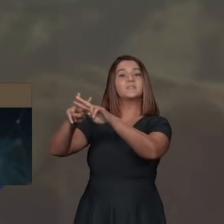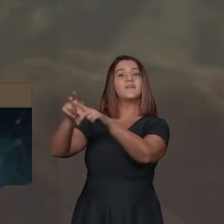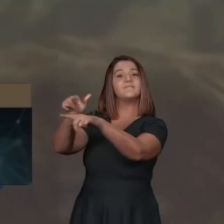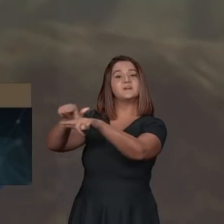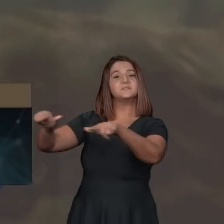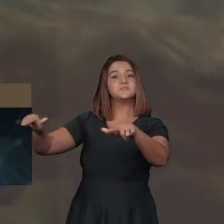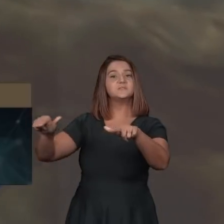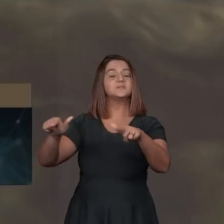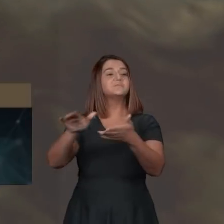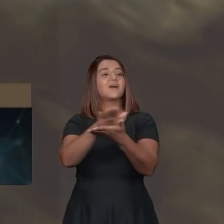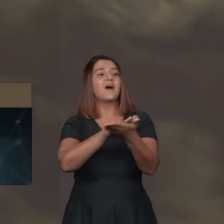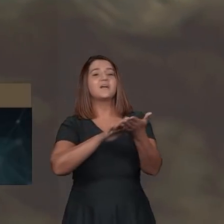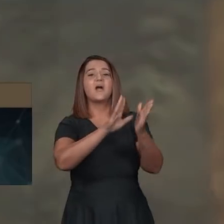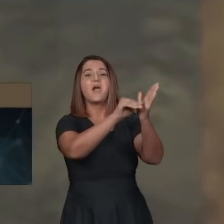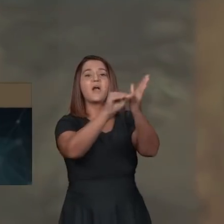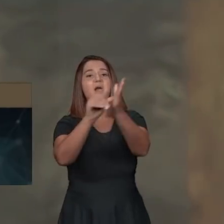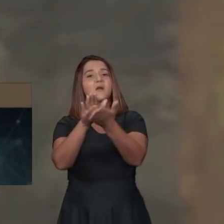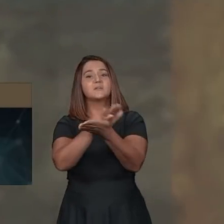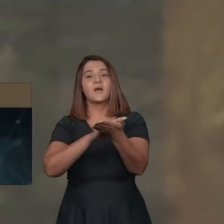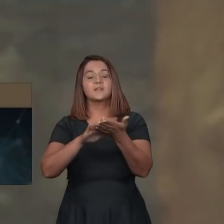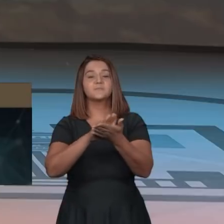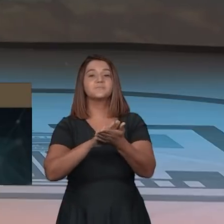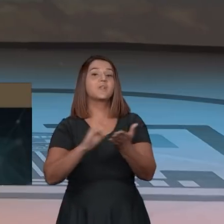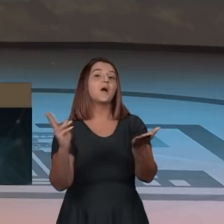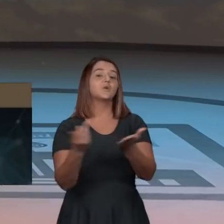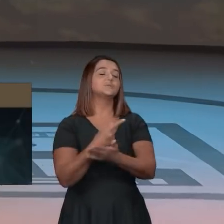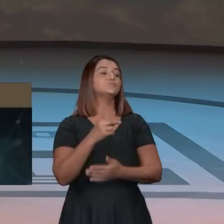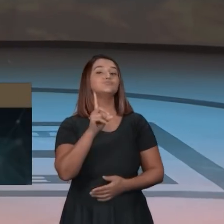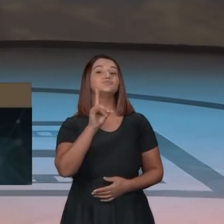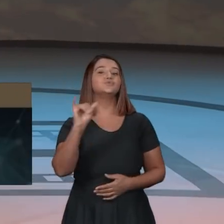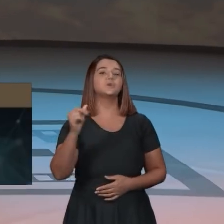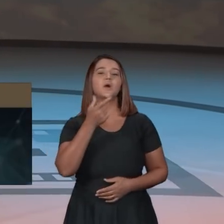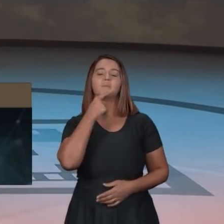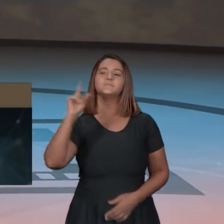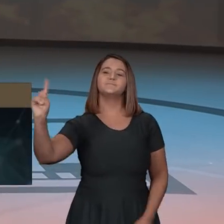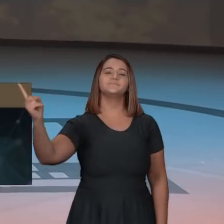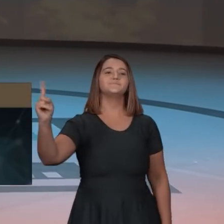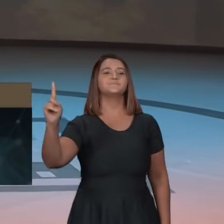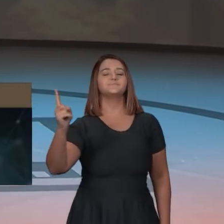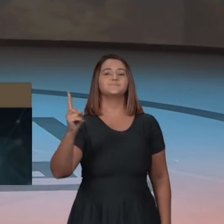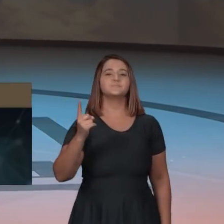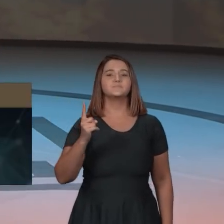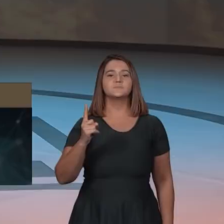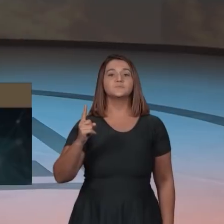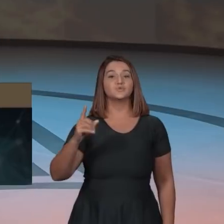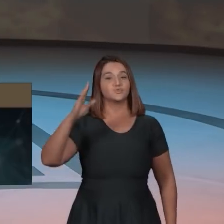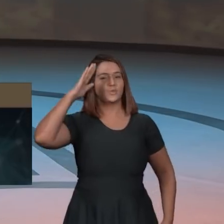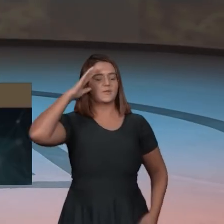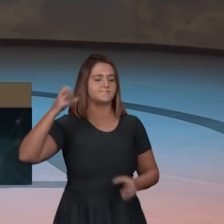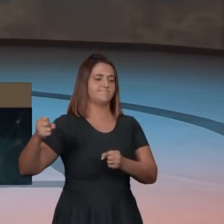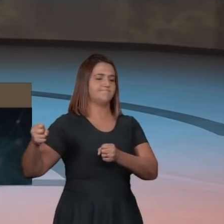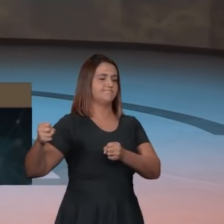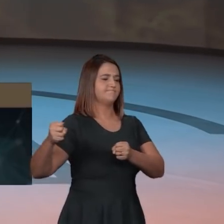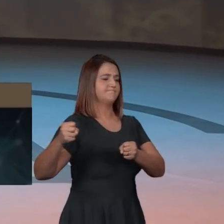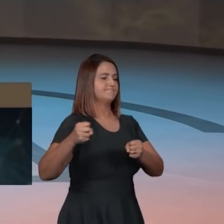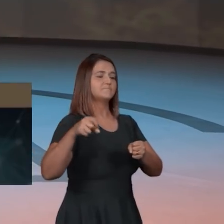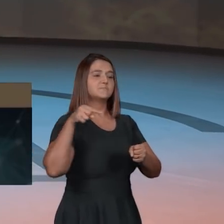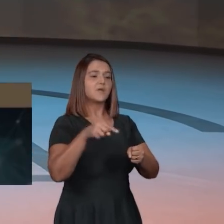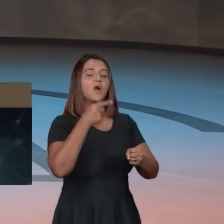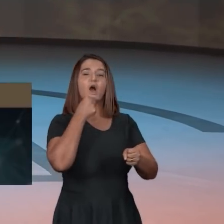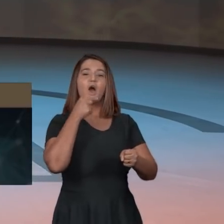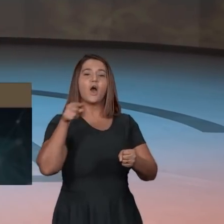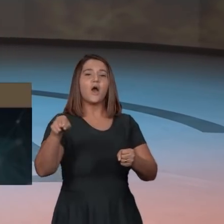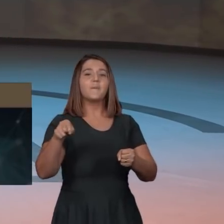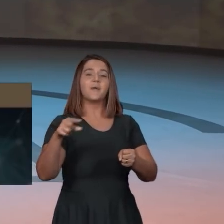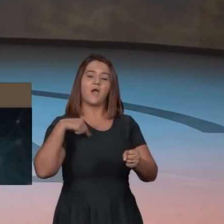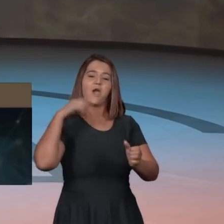os guardas trouxeram um rapaz que foi apanhado roubando. E disseram: Majestade, esse rapaz que roubou tem que ter os olhos